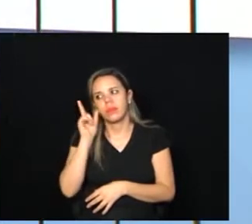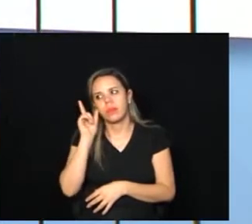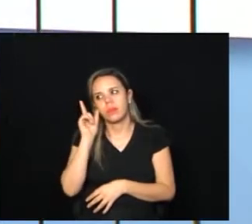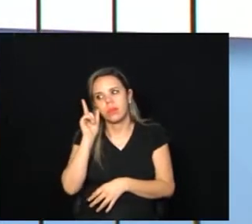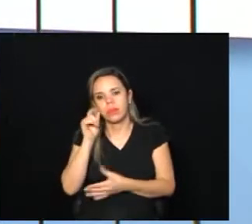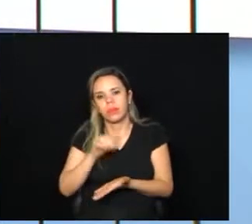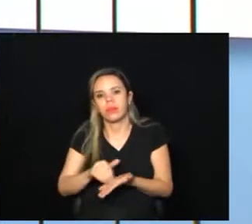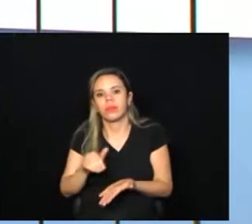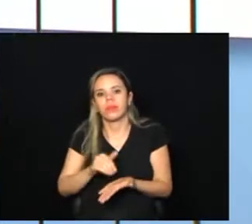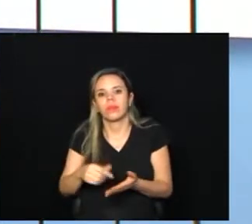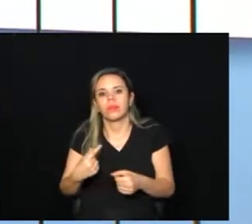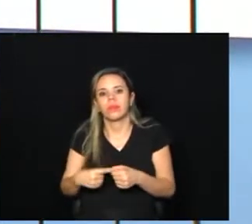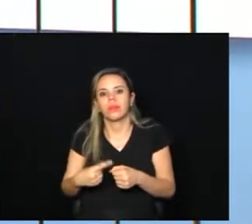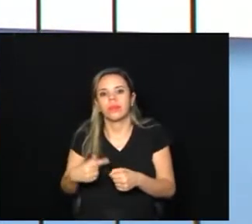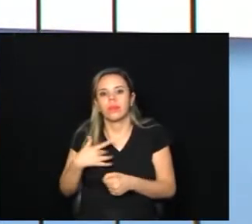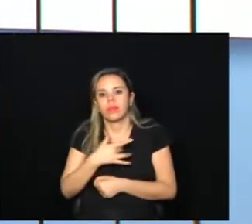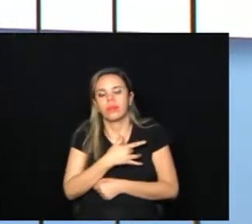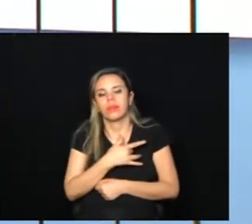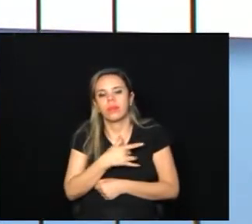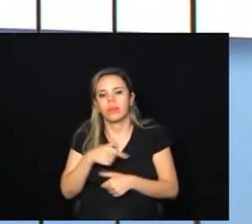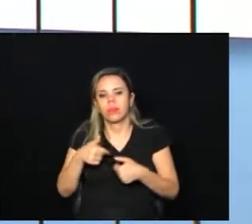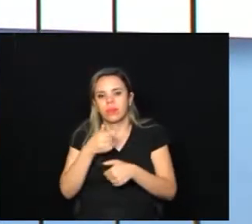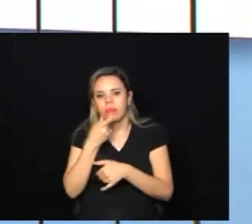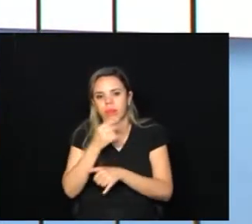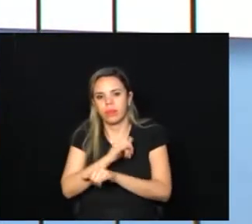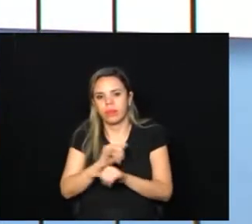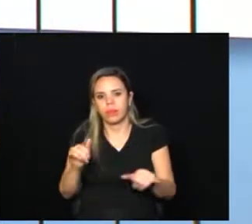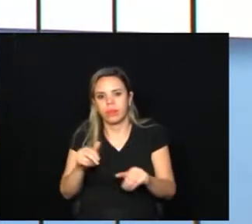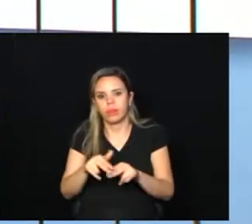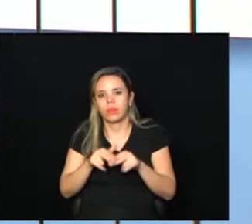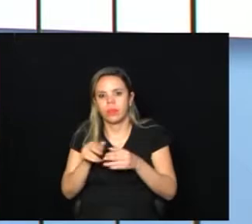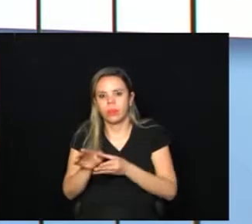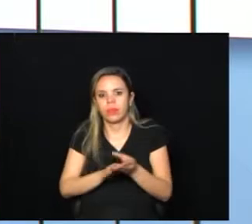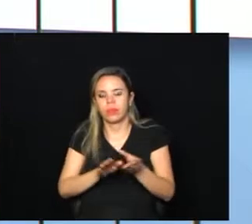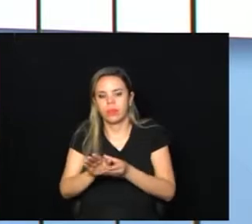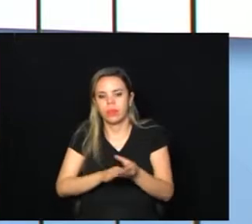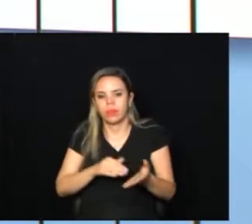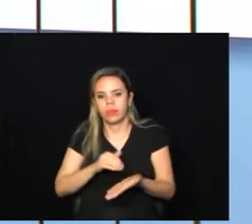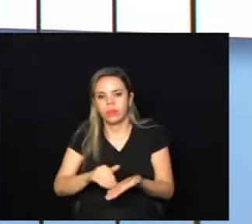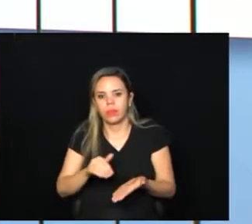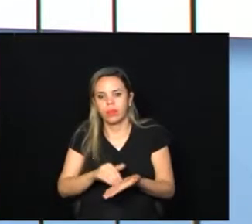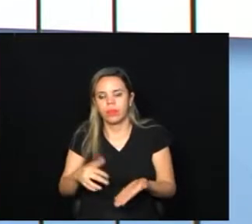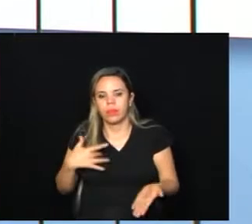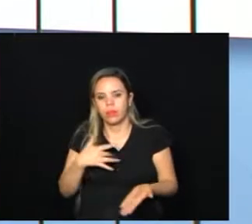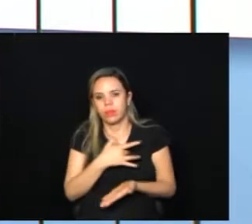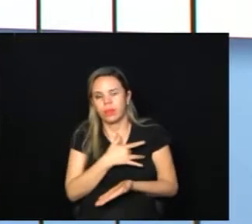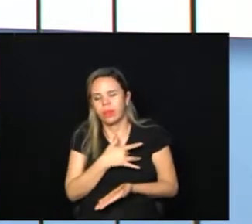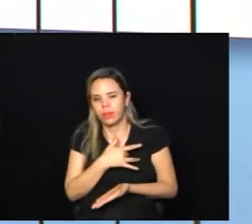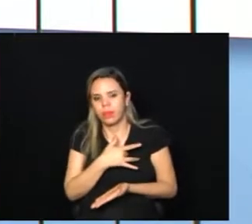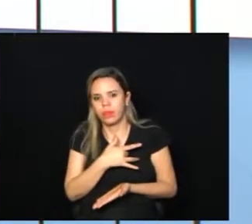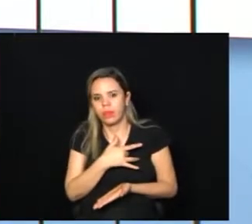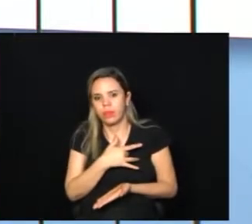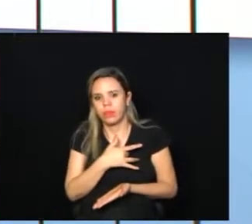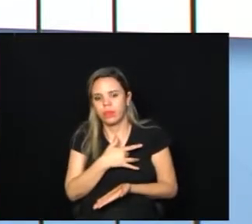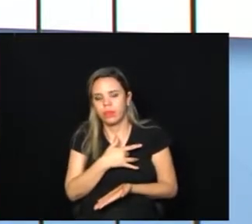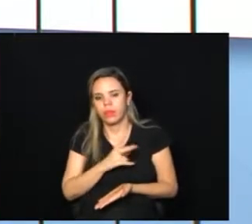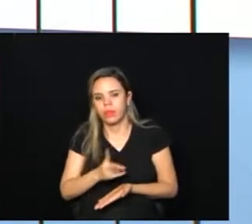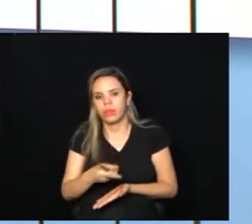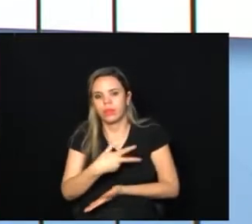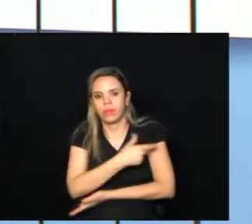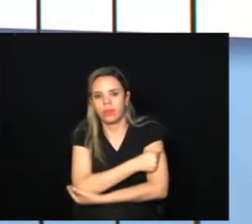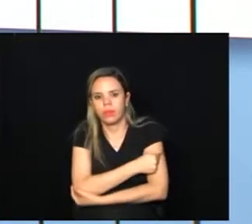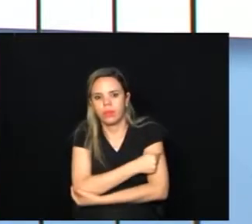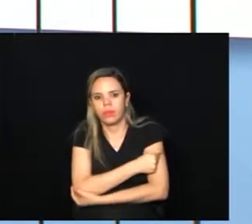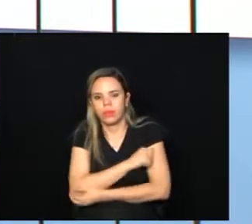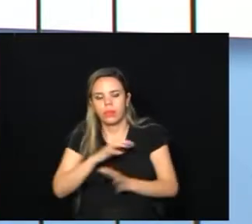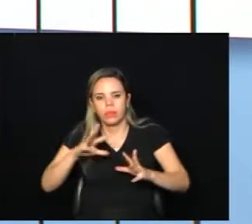a Secretaria Municipal de Saúde reforçou que, por recomendação da Secretaria de Saúde, vai manter a